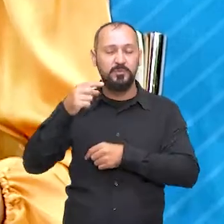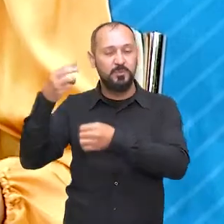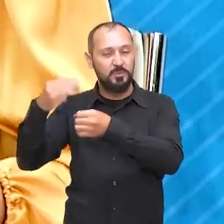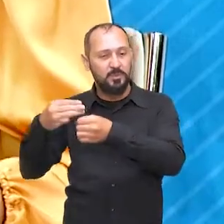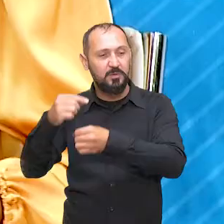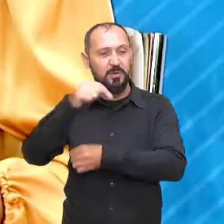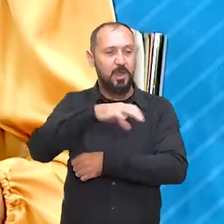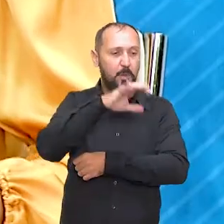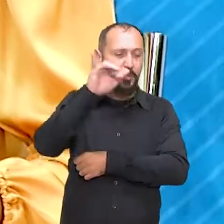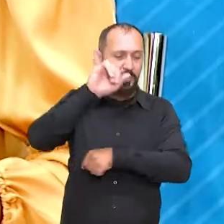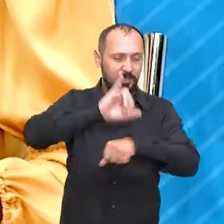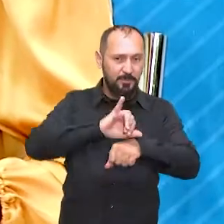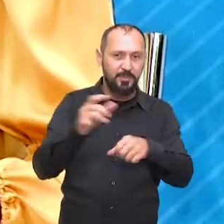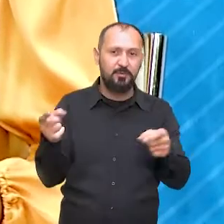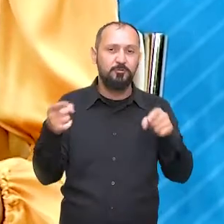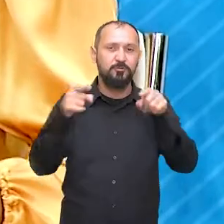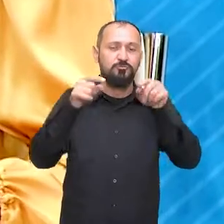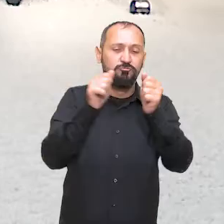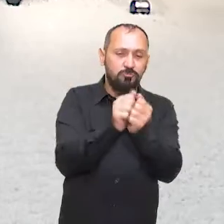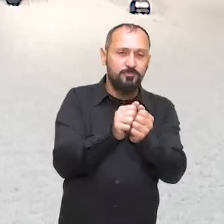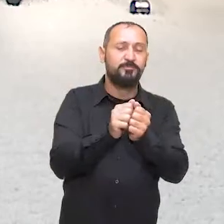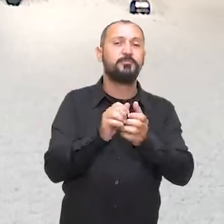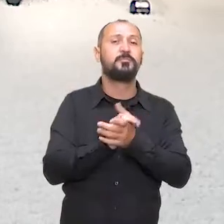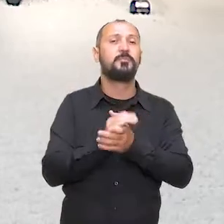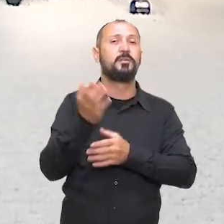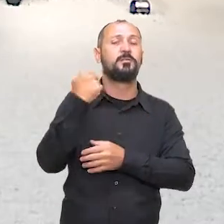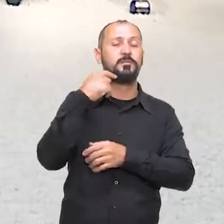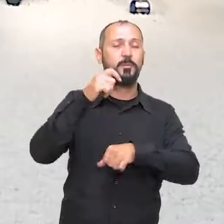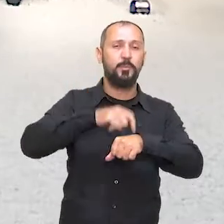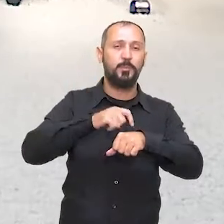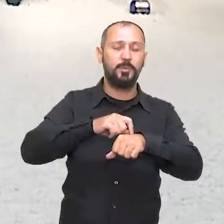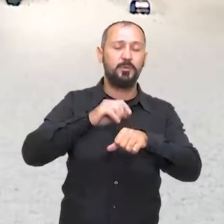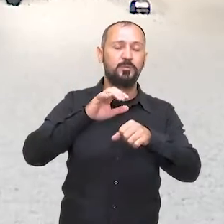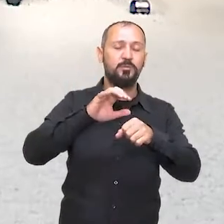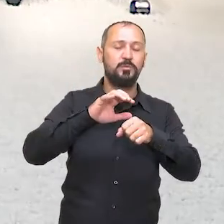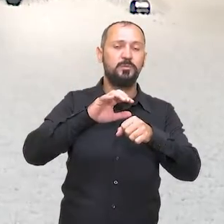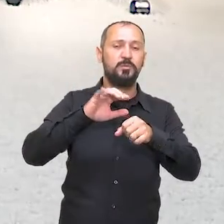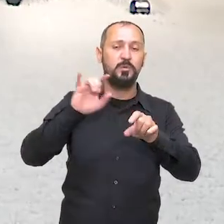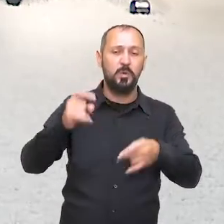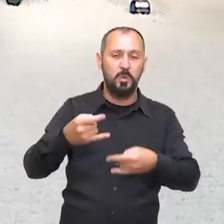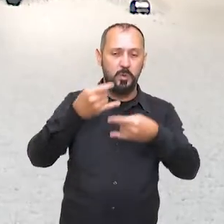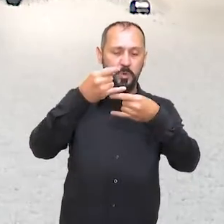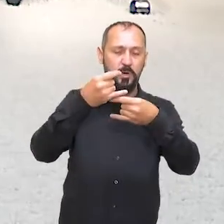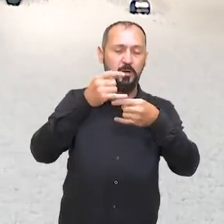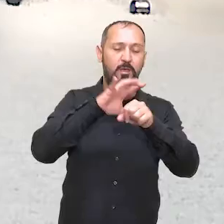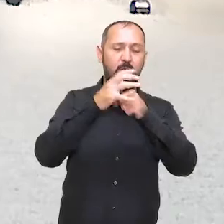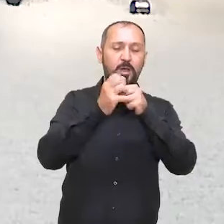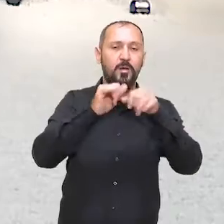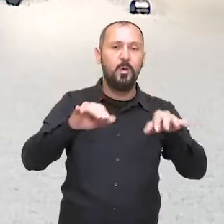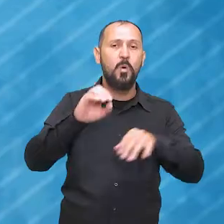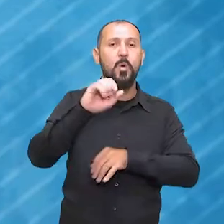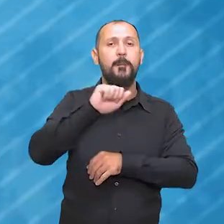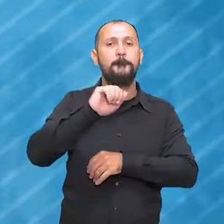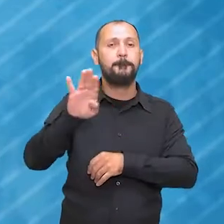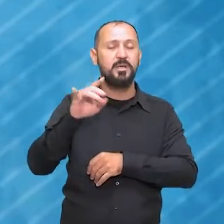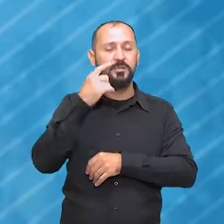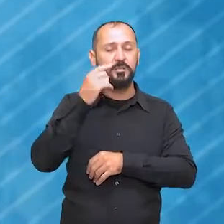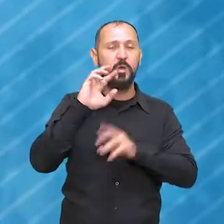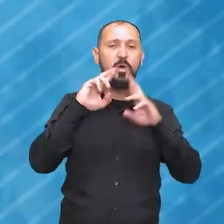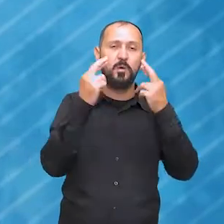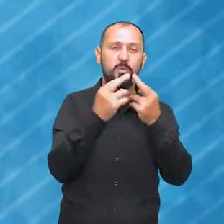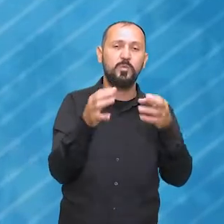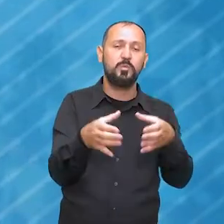acaba aproximando, né, a advocacia do interior com as experiências daqui. Exatamente, isso foi criado até nessa época de pandemia,